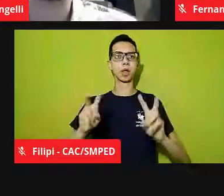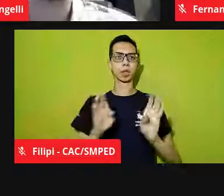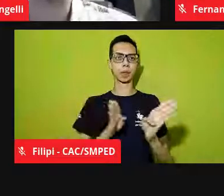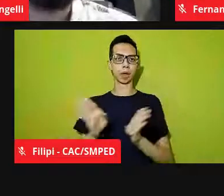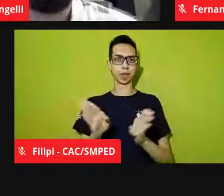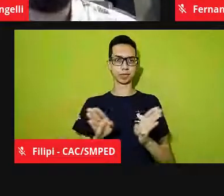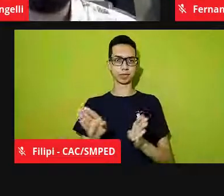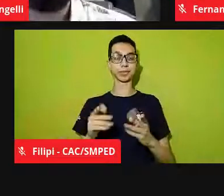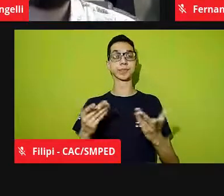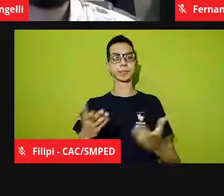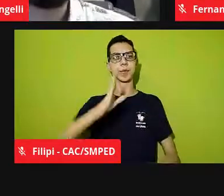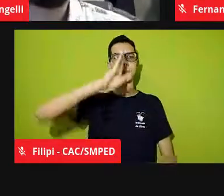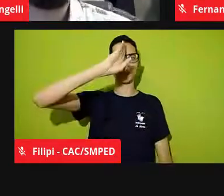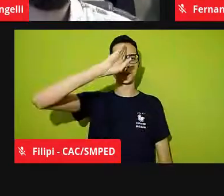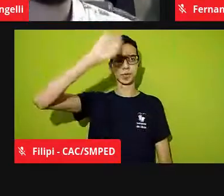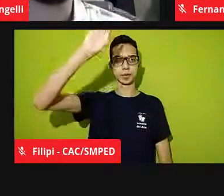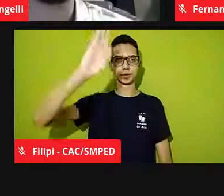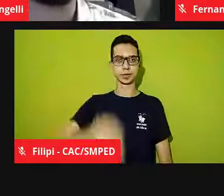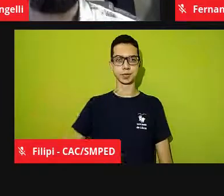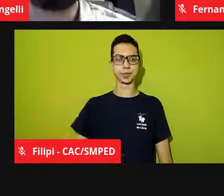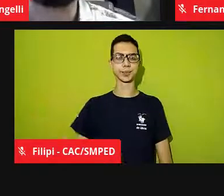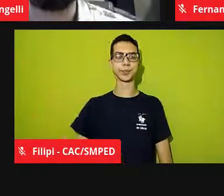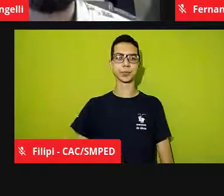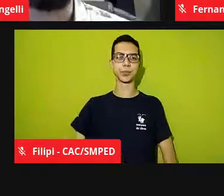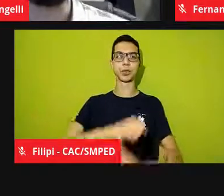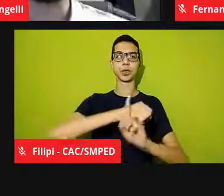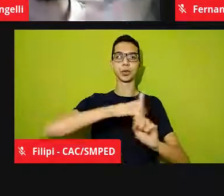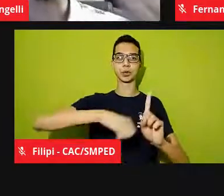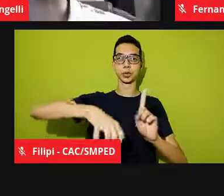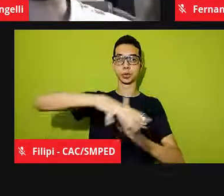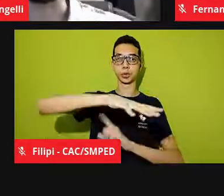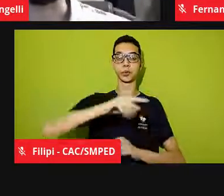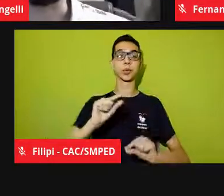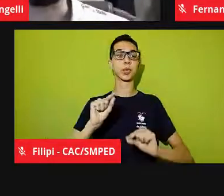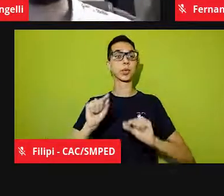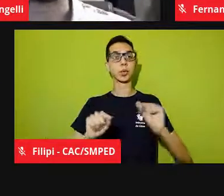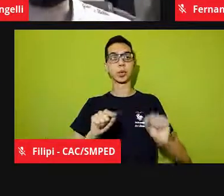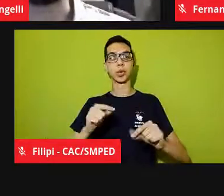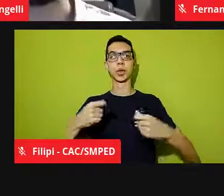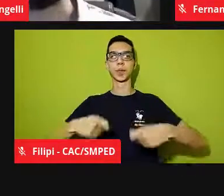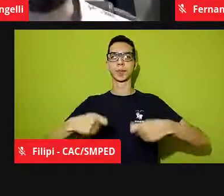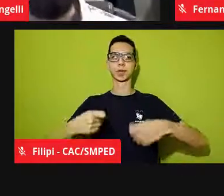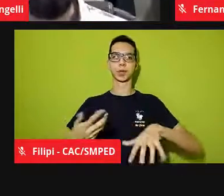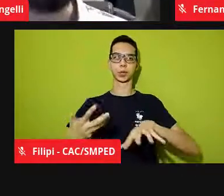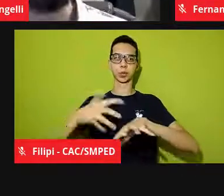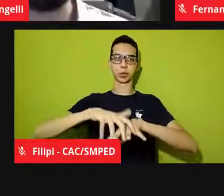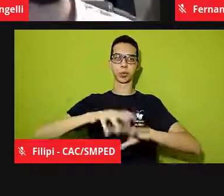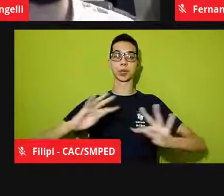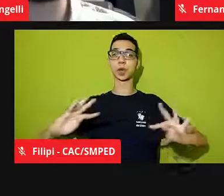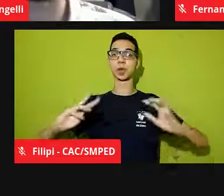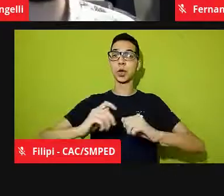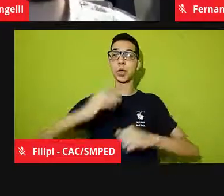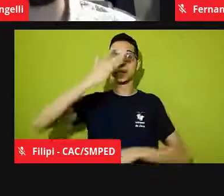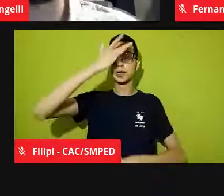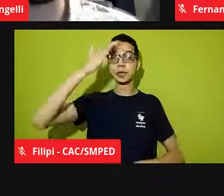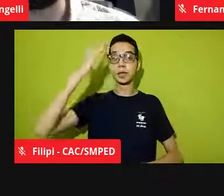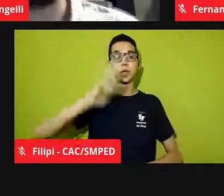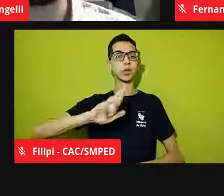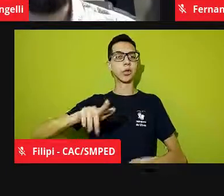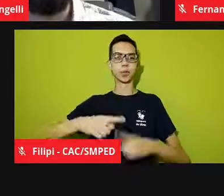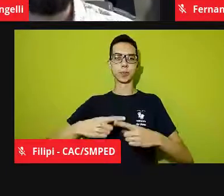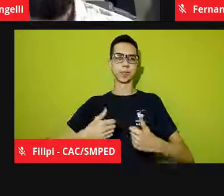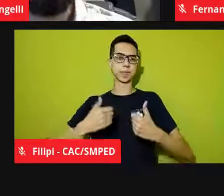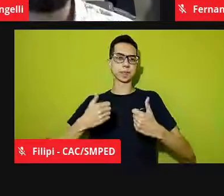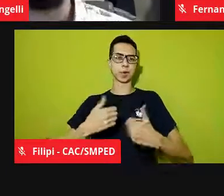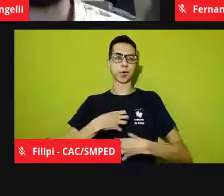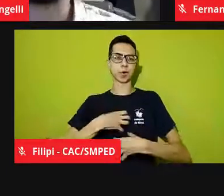questão fundamental para a nossa sociedade, que é incluir todas as pessoas, não porque sejamos